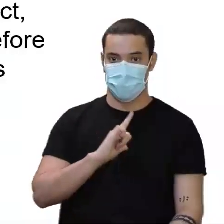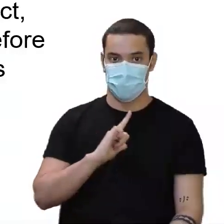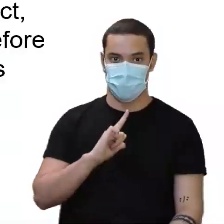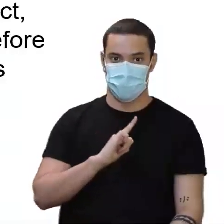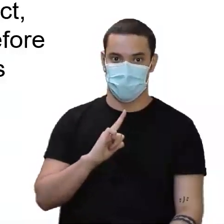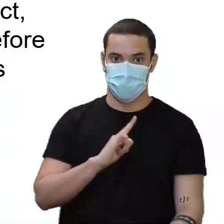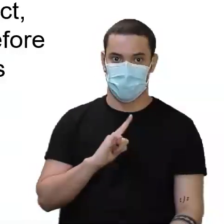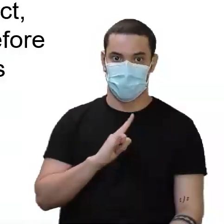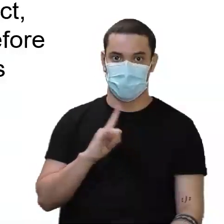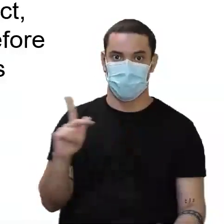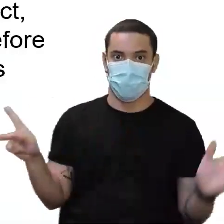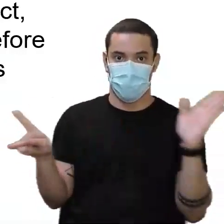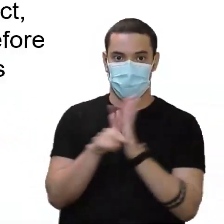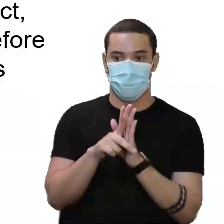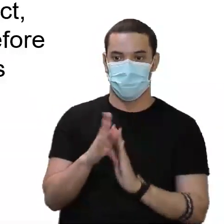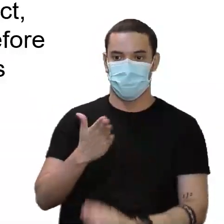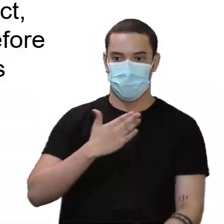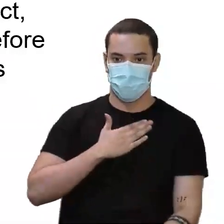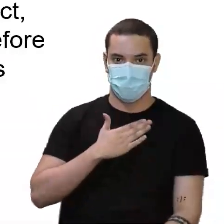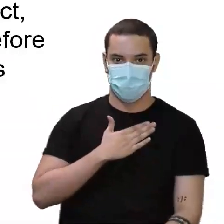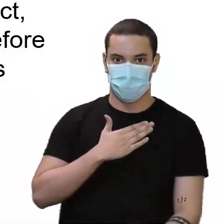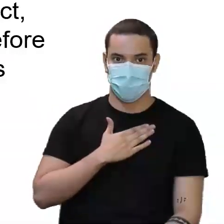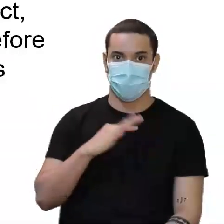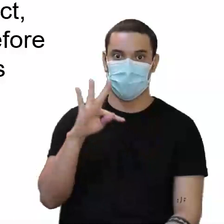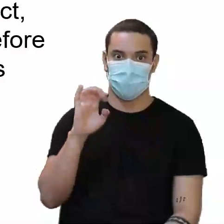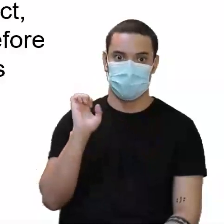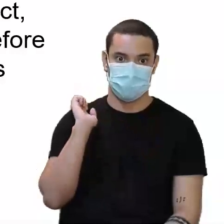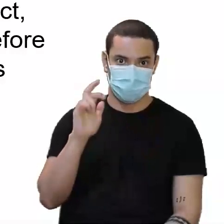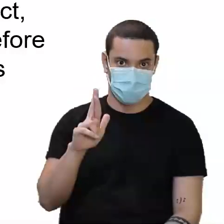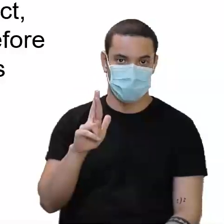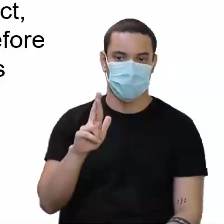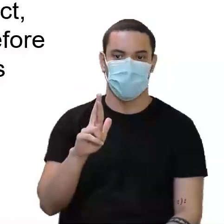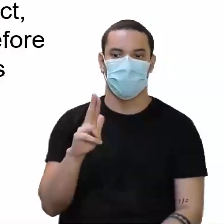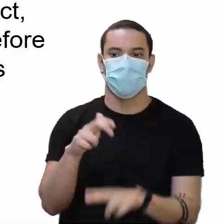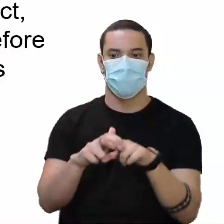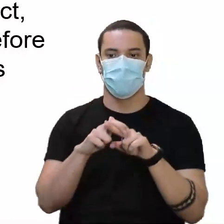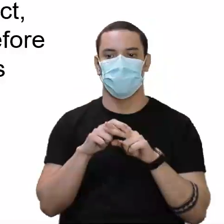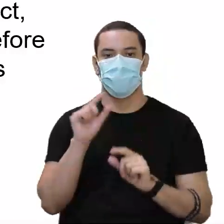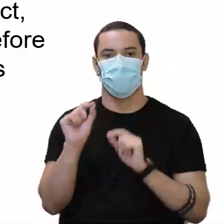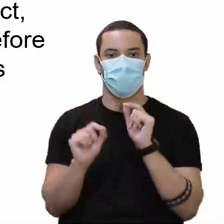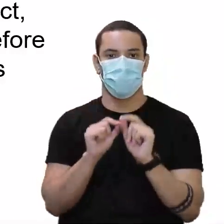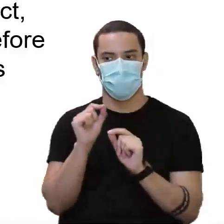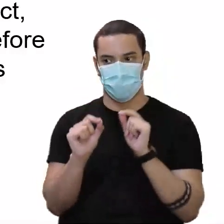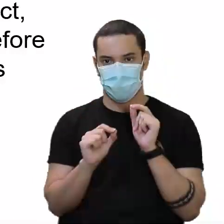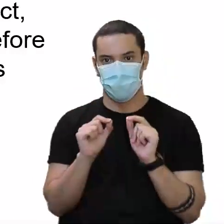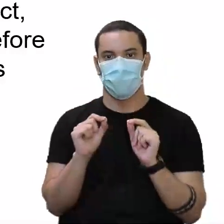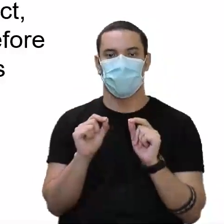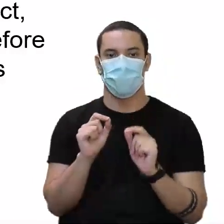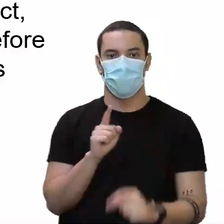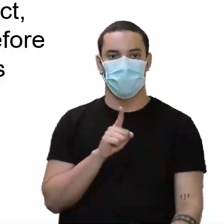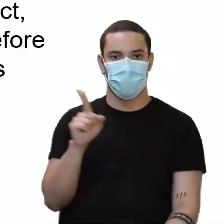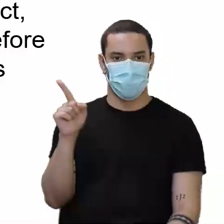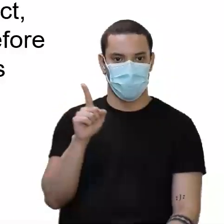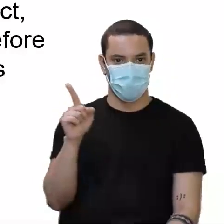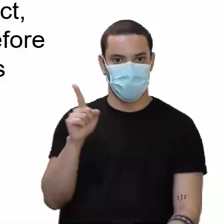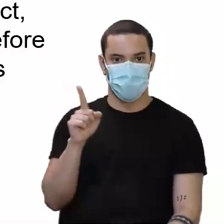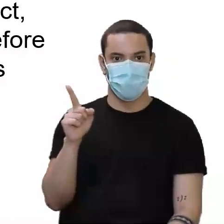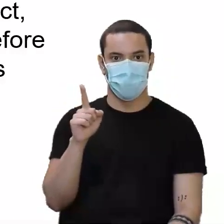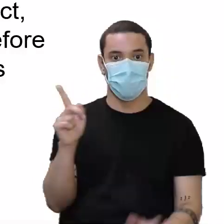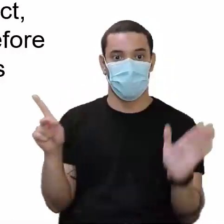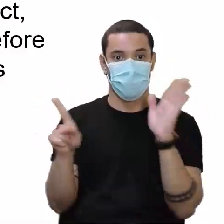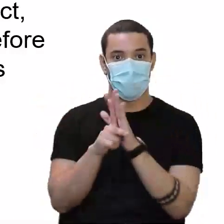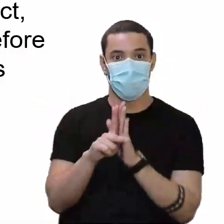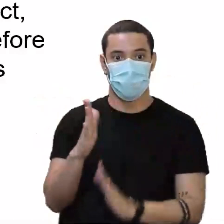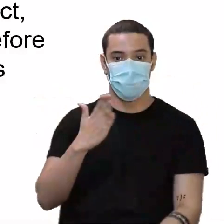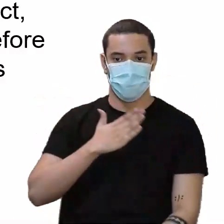no sentido de posse, ter no sentido de obrigação, enfim. Então, esse had aí, ele vai ter